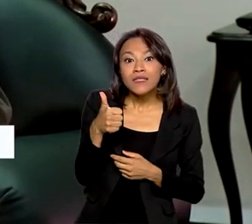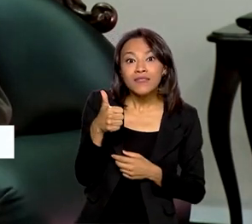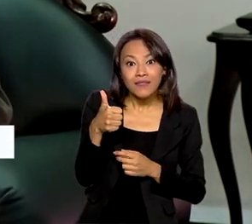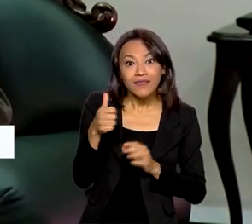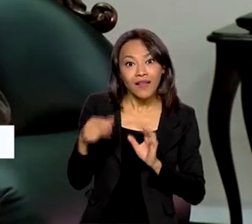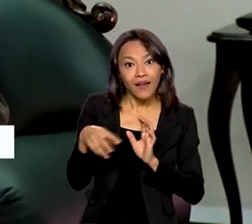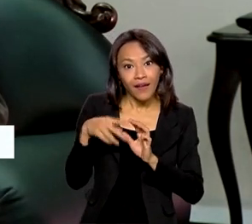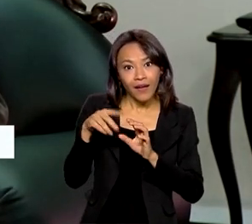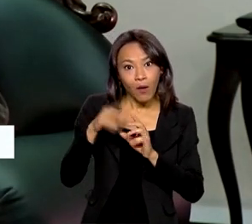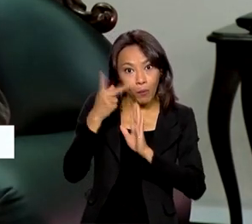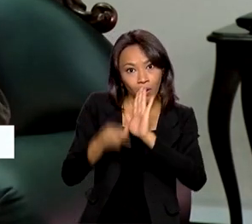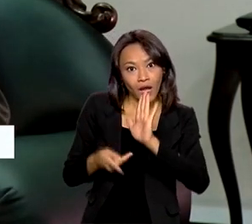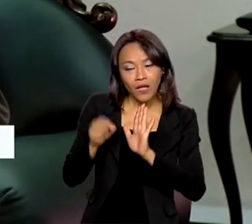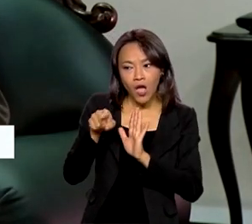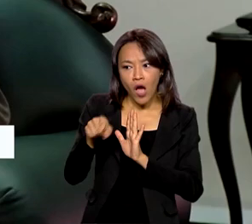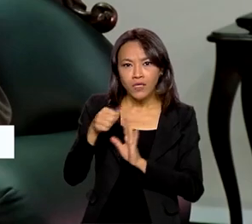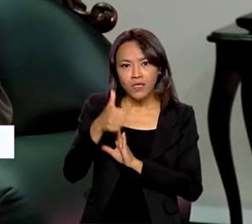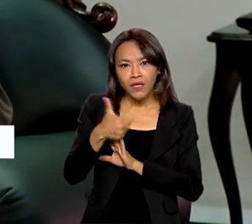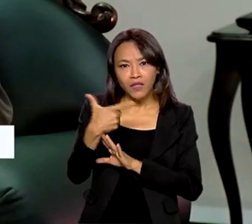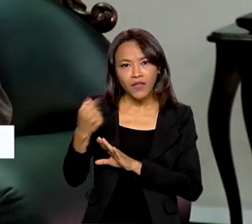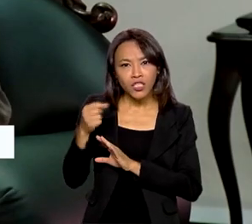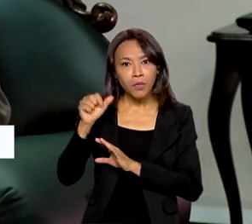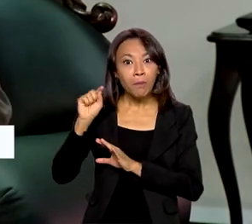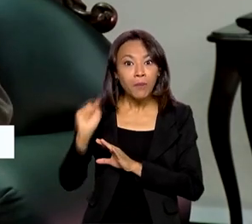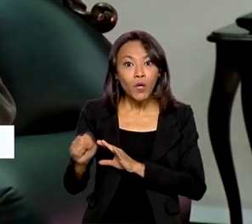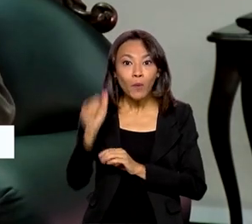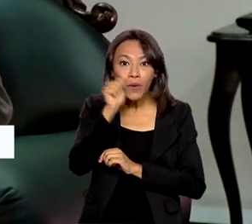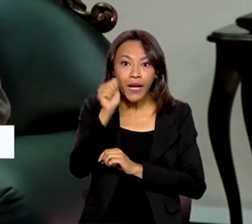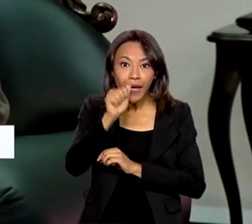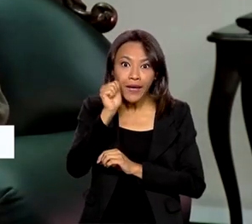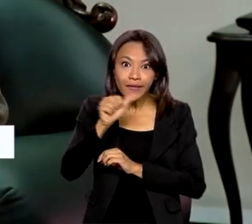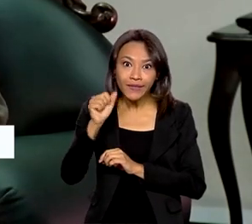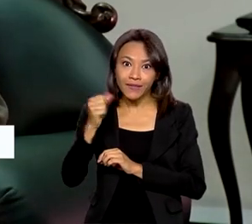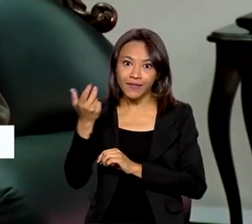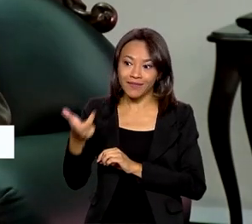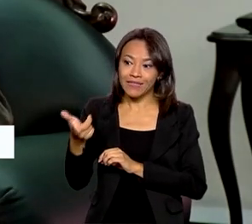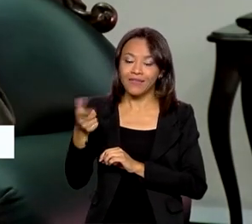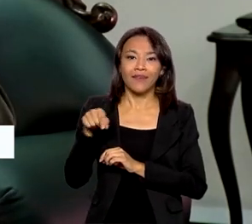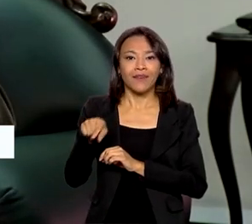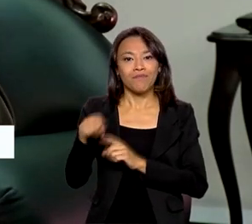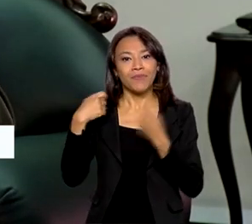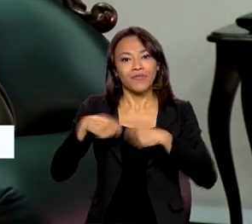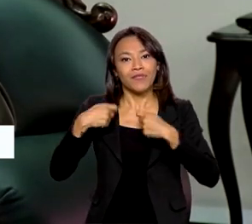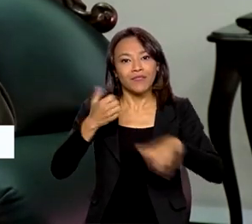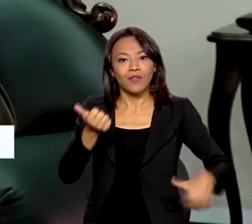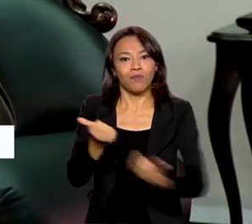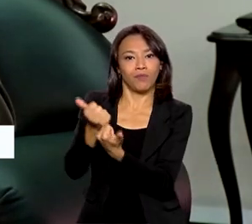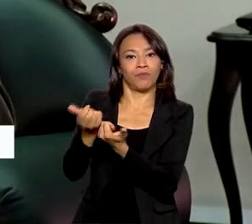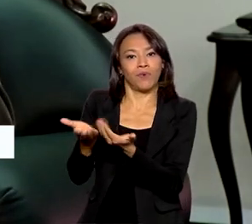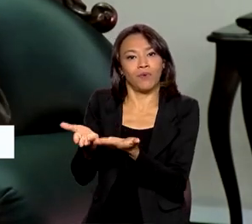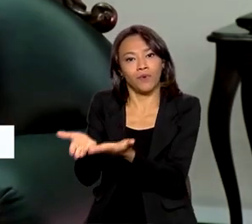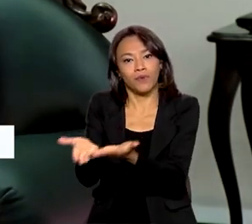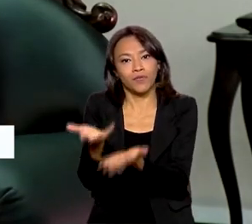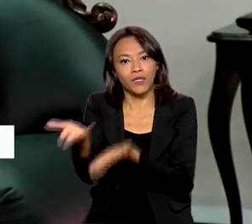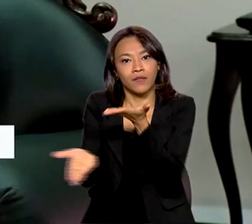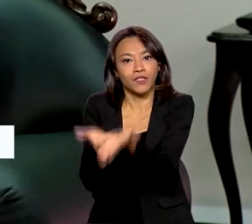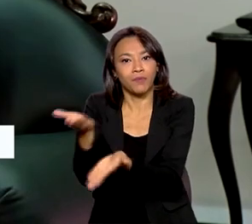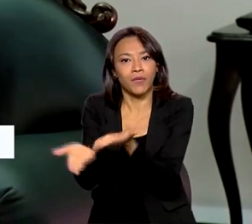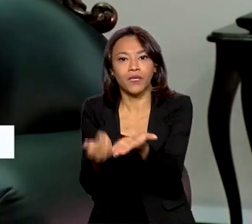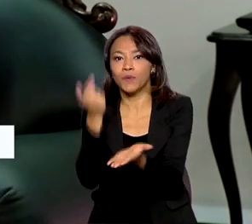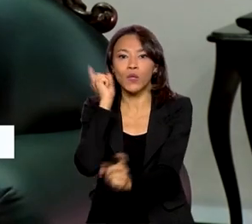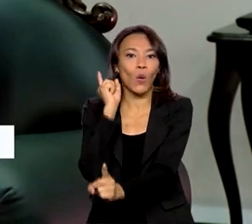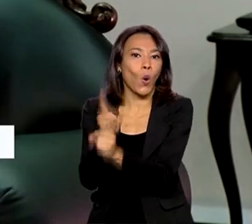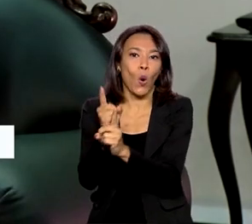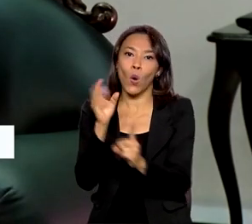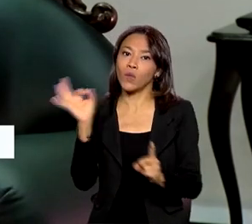atendidas Veja a gravidade do problema do nosso país Veja a quantidade de pessoas precisando de atendimento e muitas